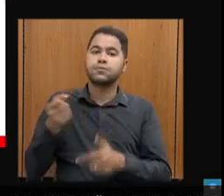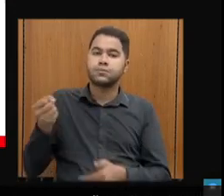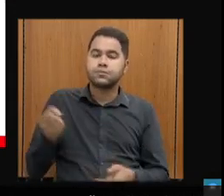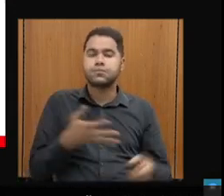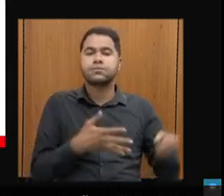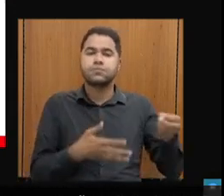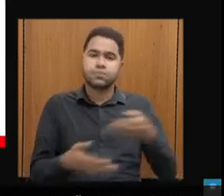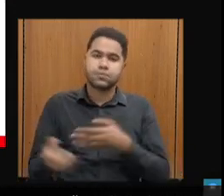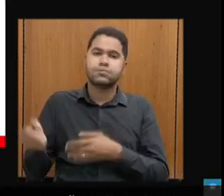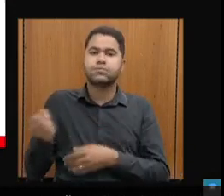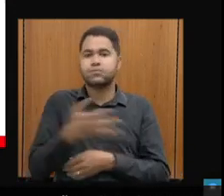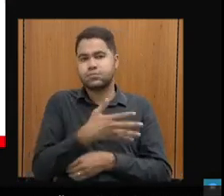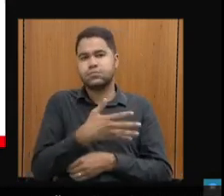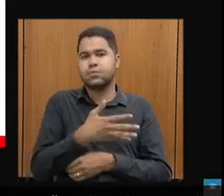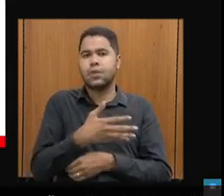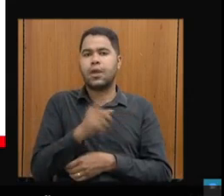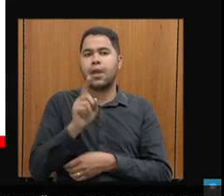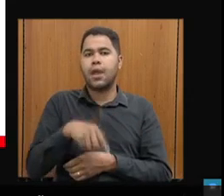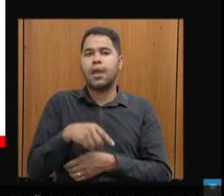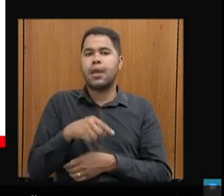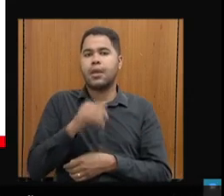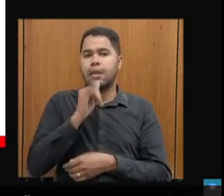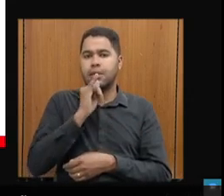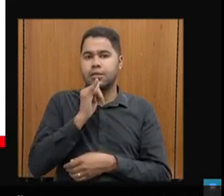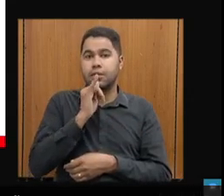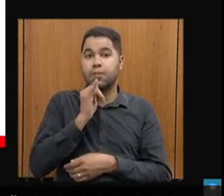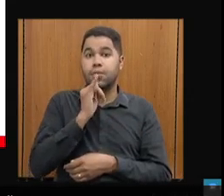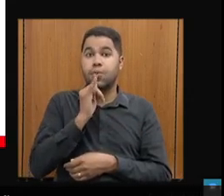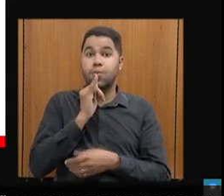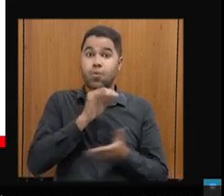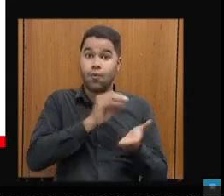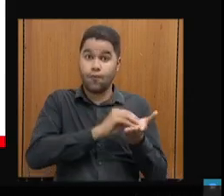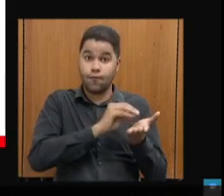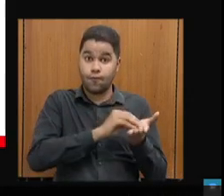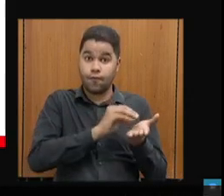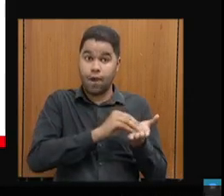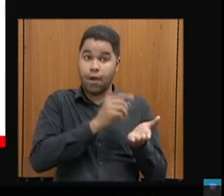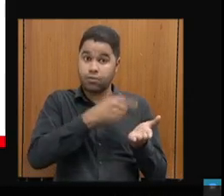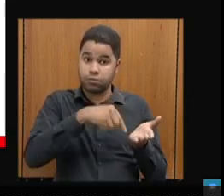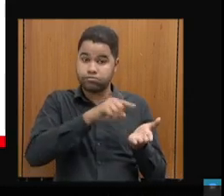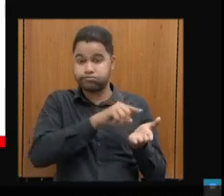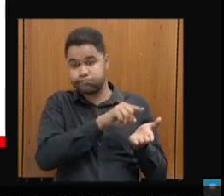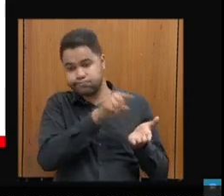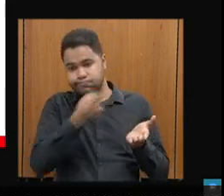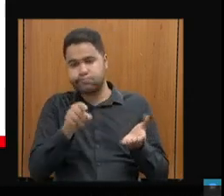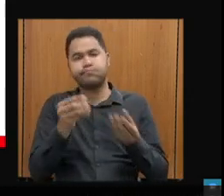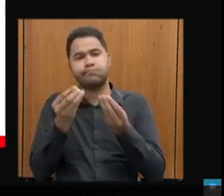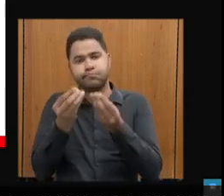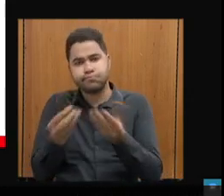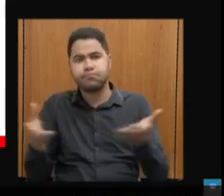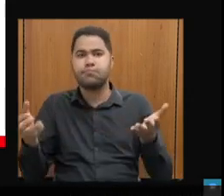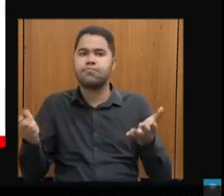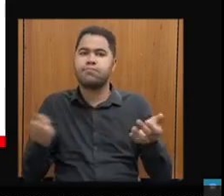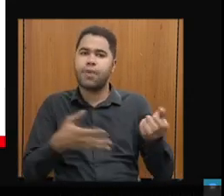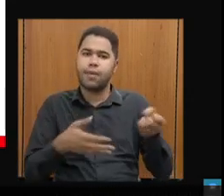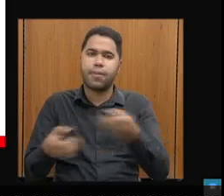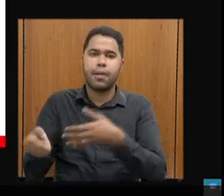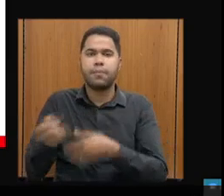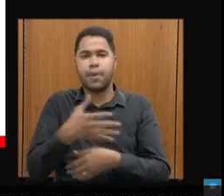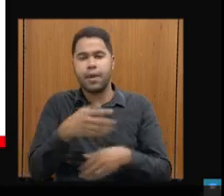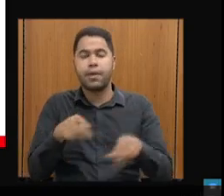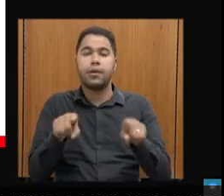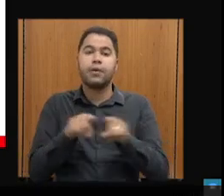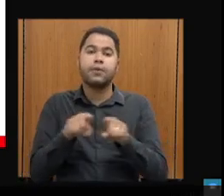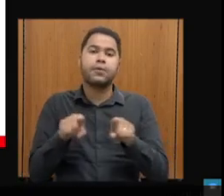a Inovação uma centelha uma espoleta ali é aquilo que falta para que a Inovação possa crescer e